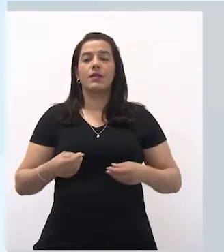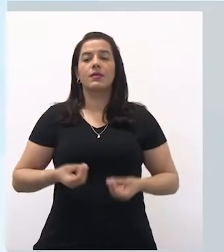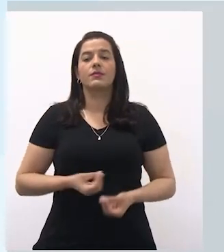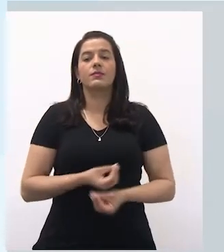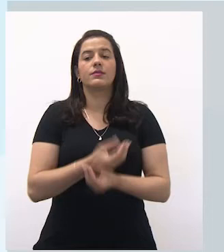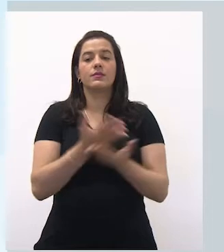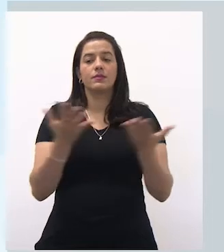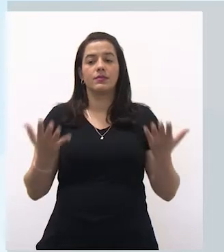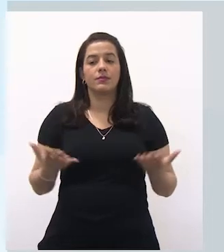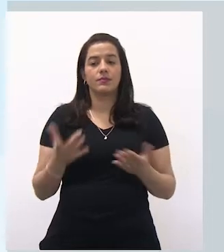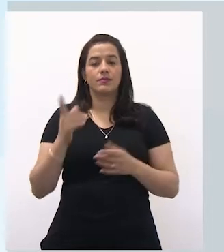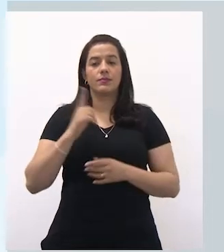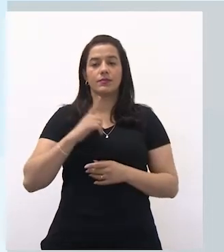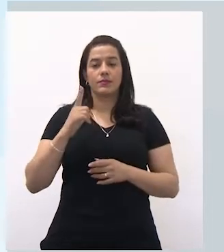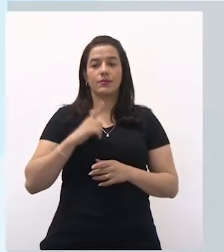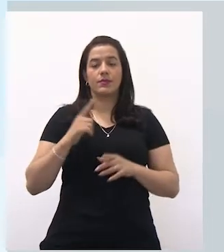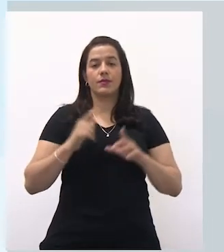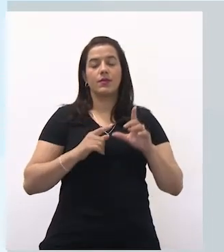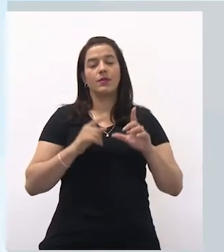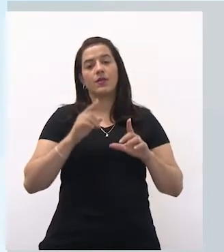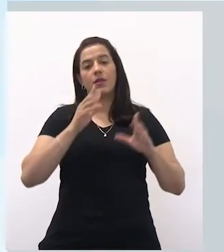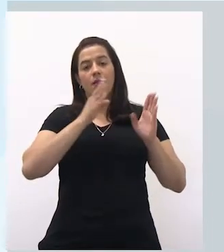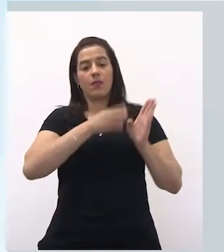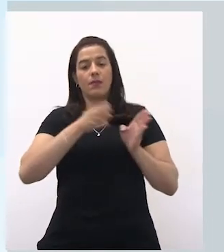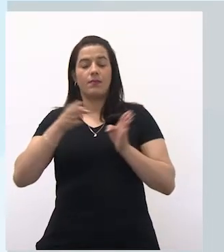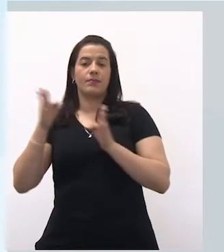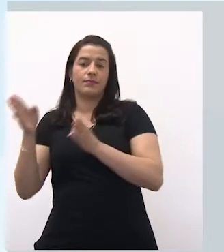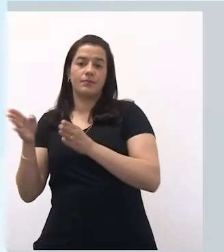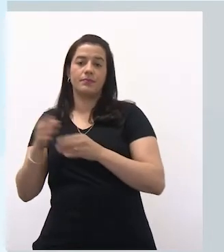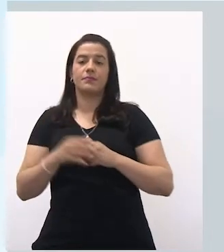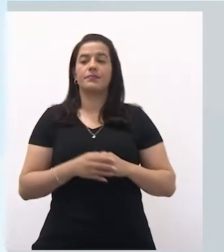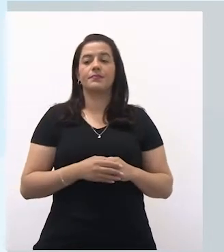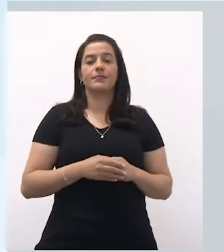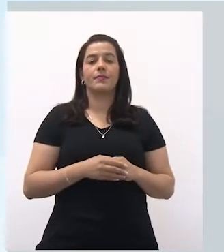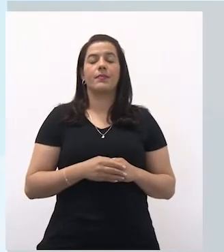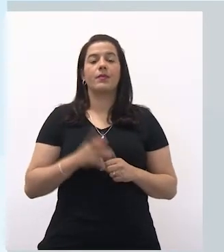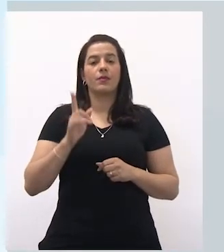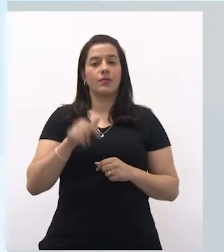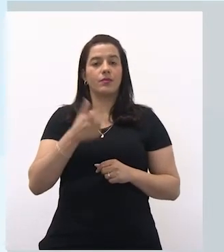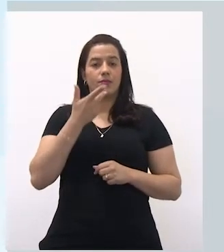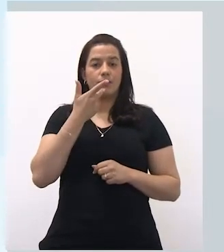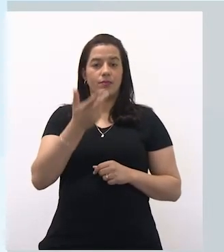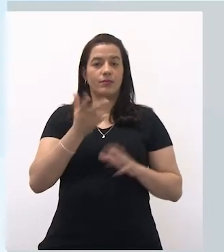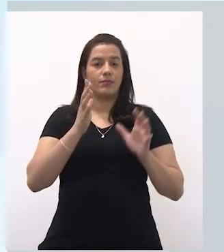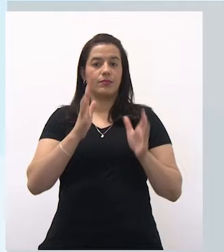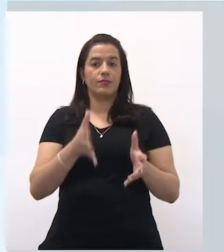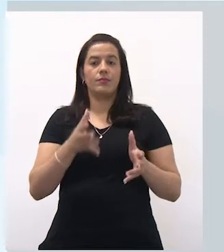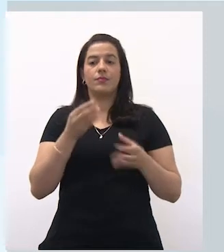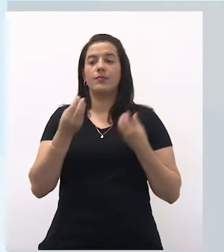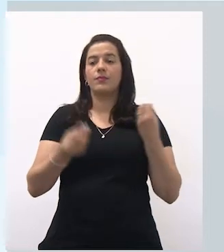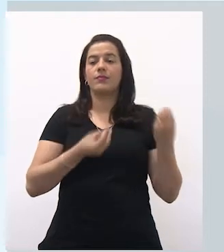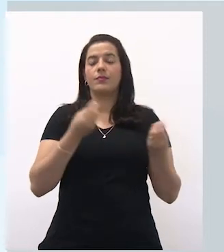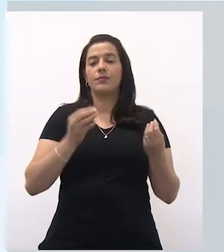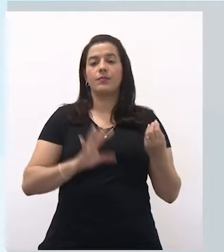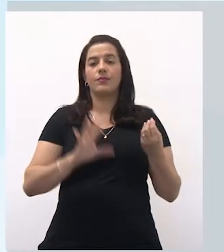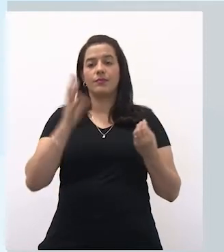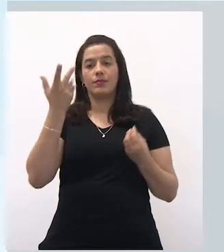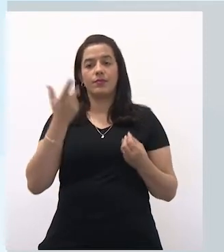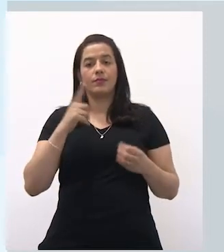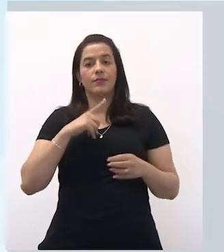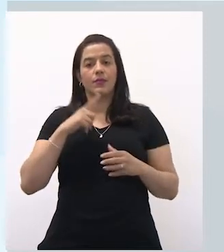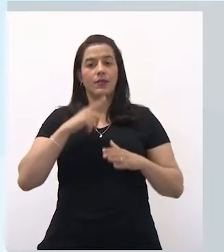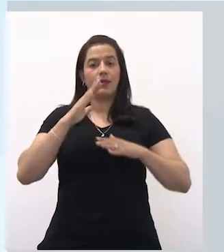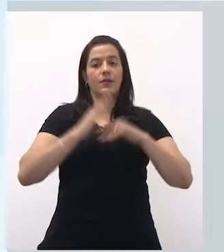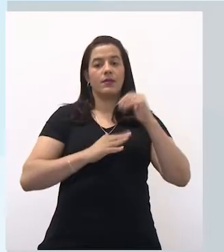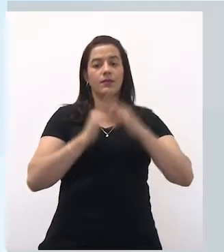distribuída na escala de proficiência. Como já dizemos anteriormente, né, o que acontece? Essa mesma habilidade